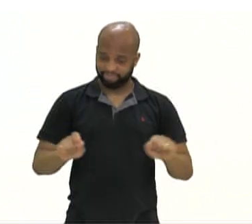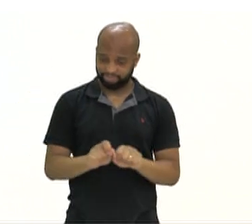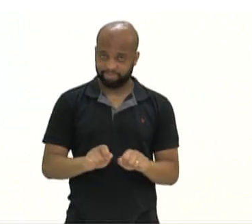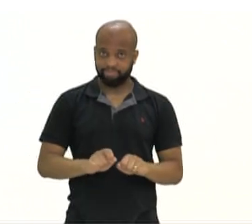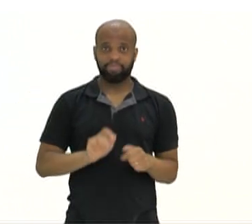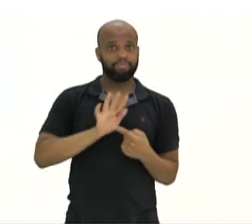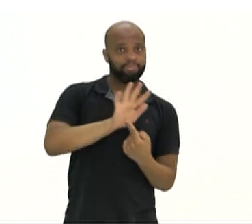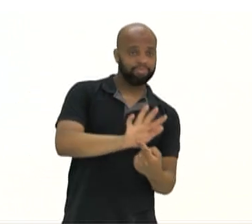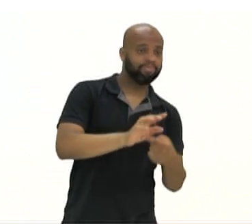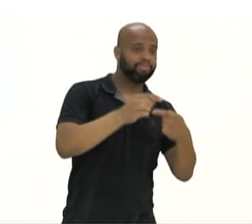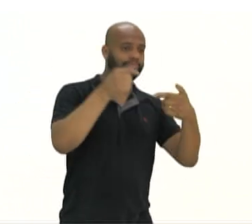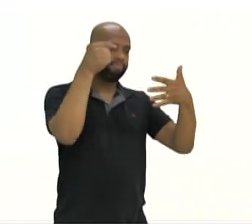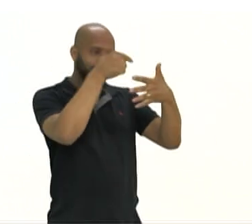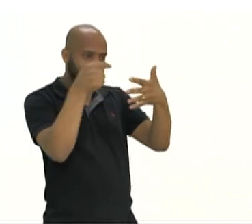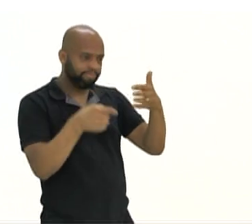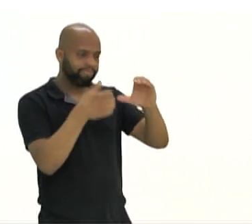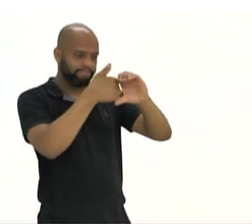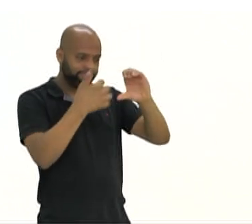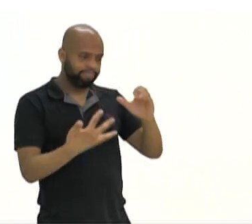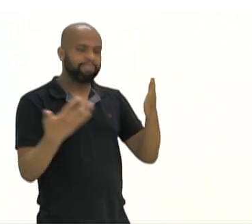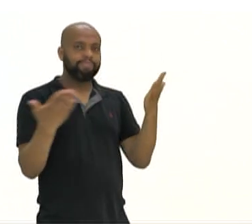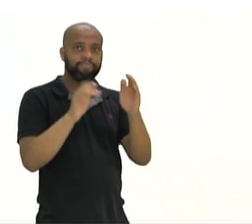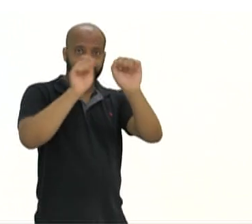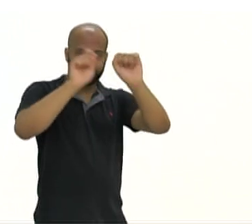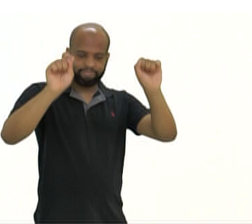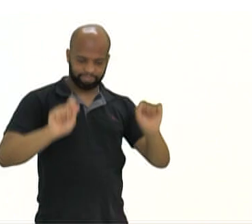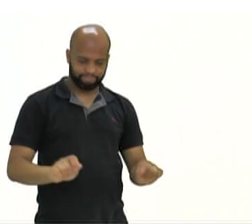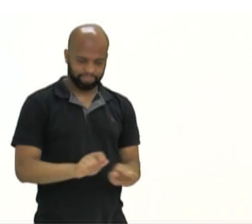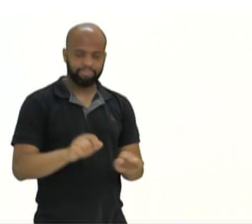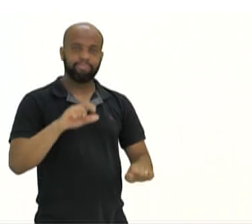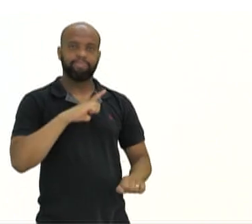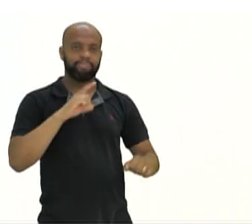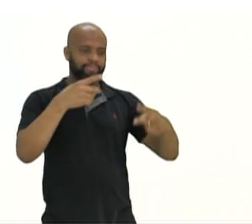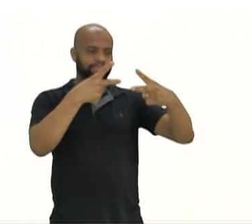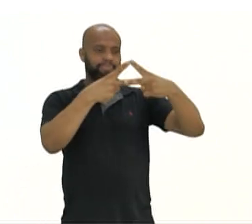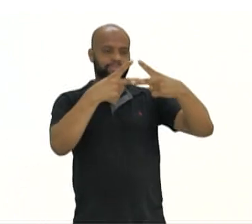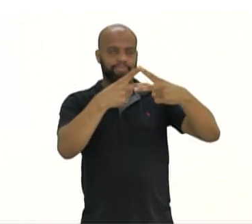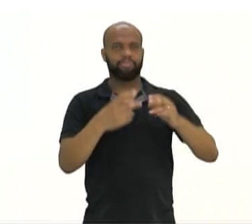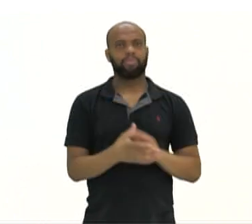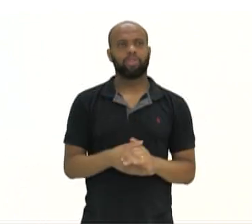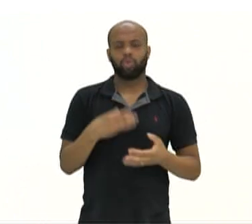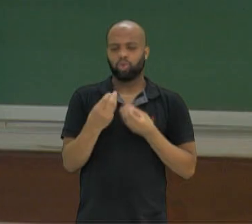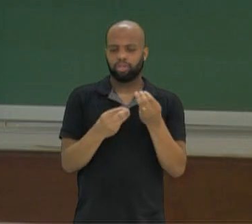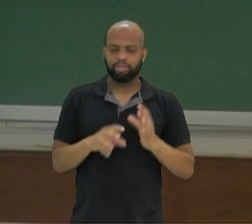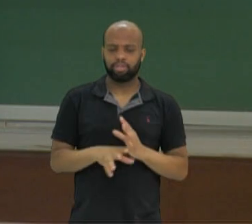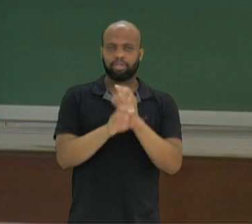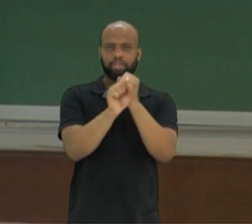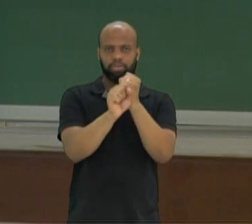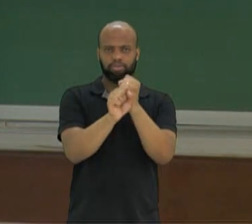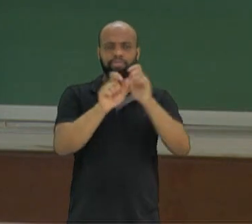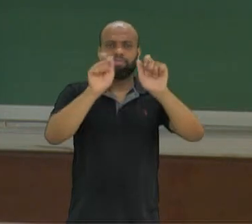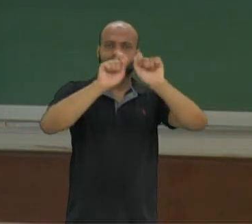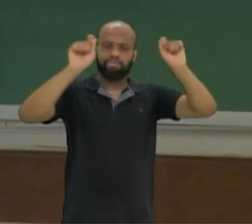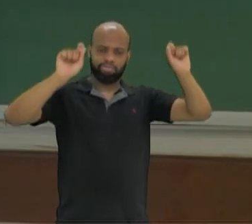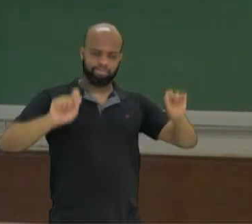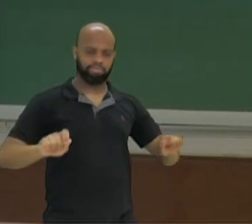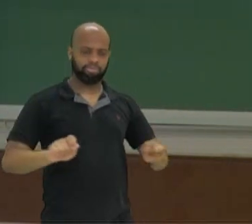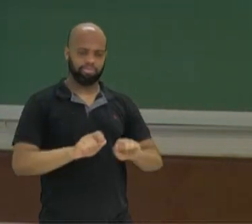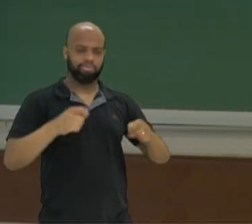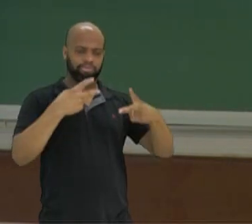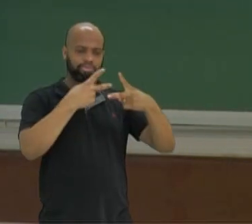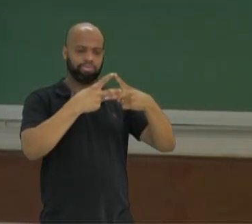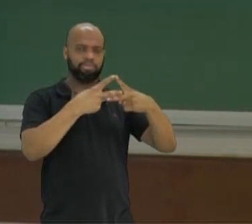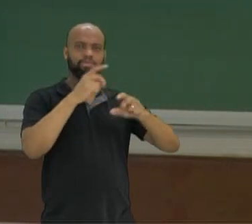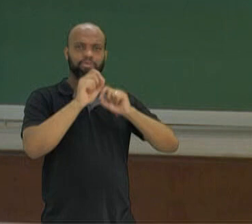das figuras. Vamos falar da área agora. Triângulo. Como é que eu calculo a área do triângulo? Base vezes